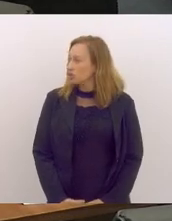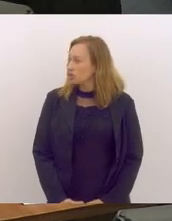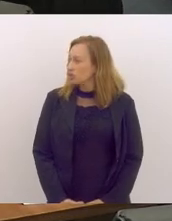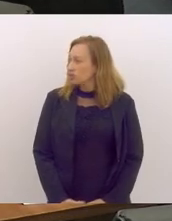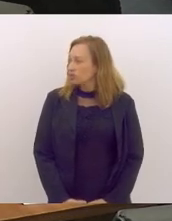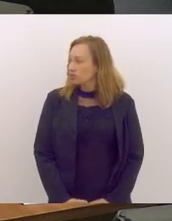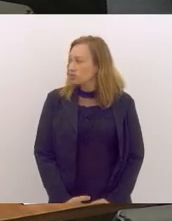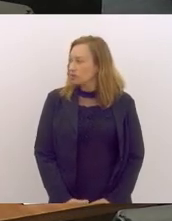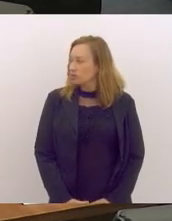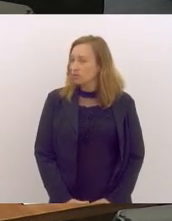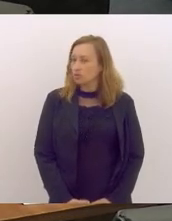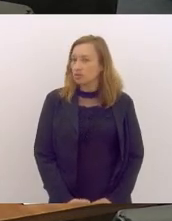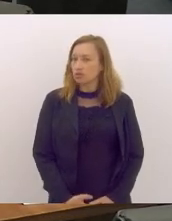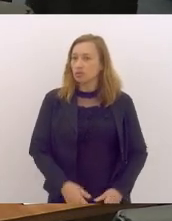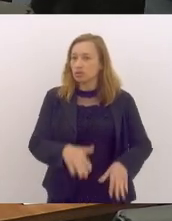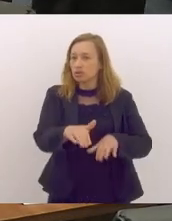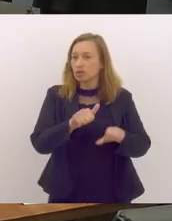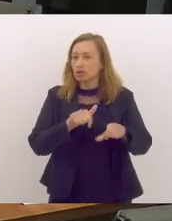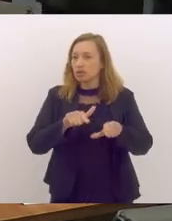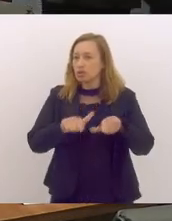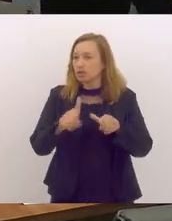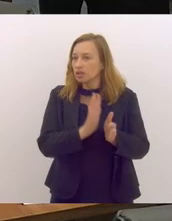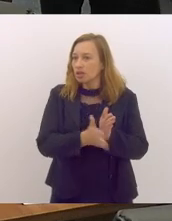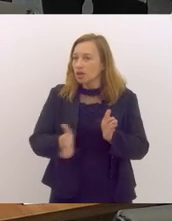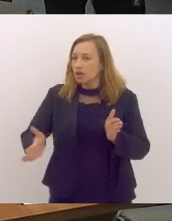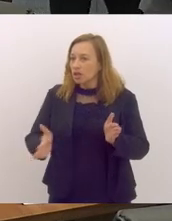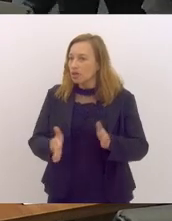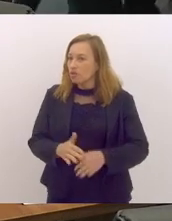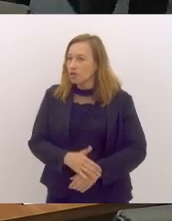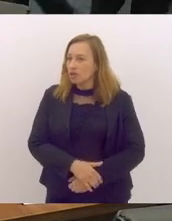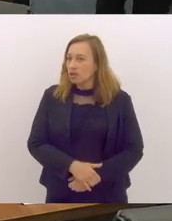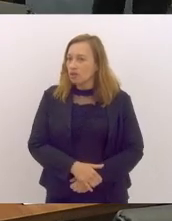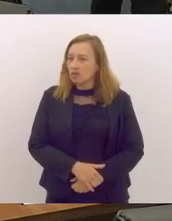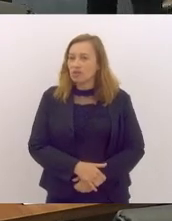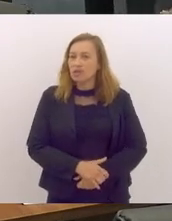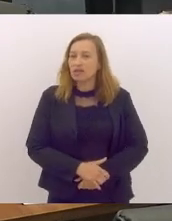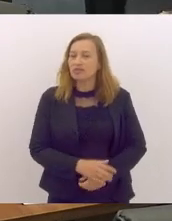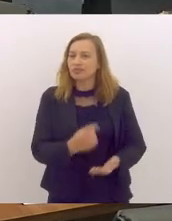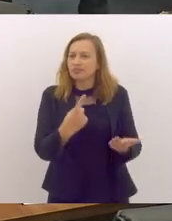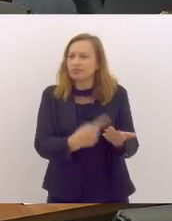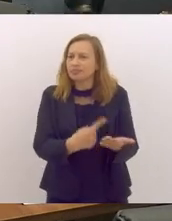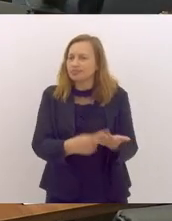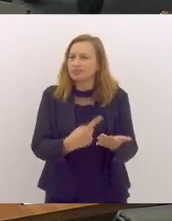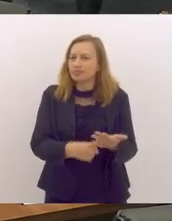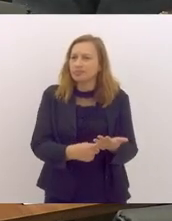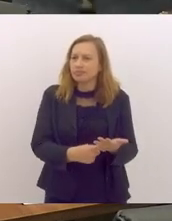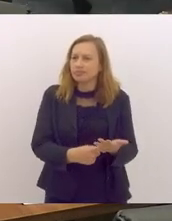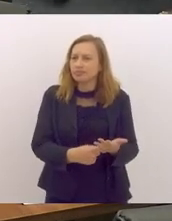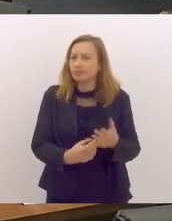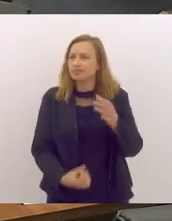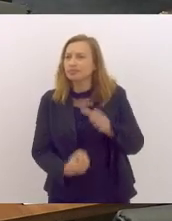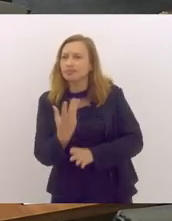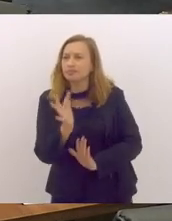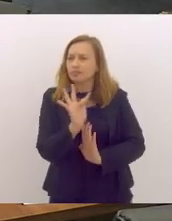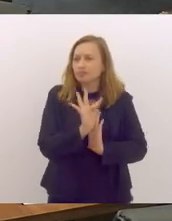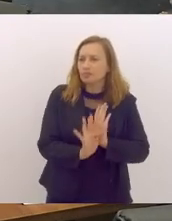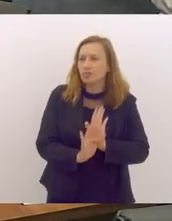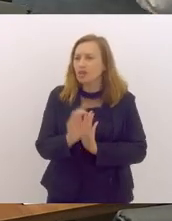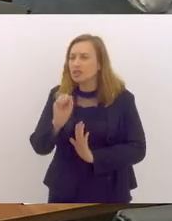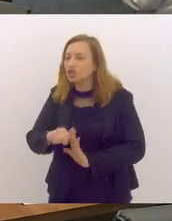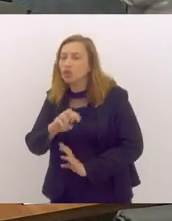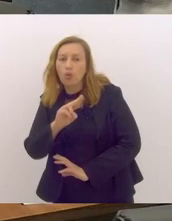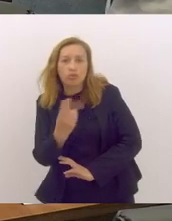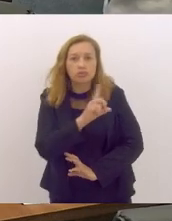A presidência chama os trabalhos à ordem, está reaberta a sessão. Há acordo? Foi possível construir um texto? Sim ou